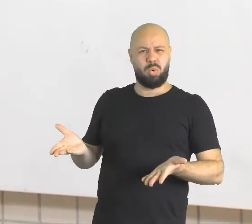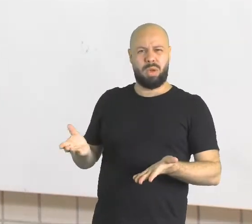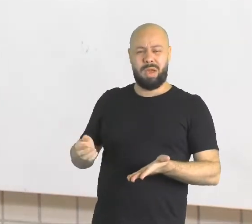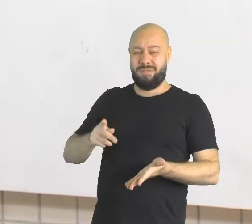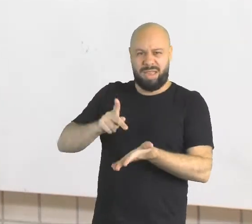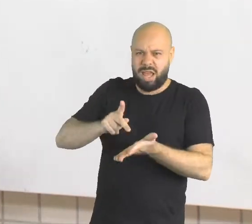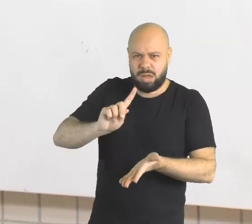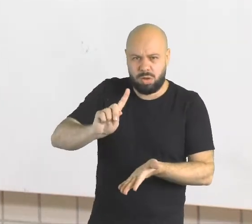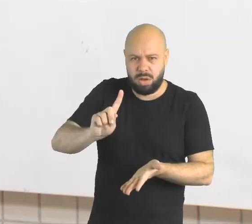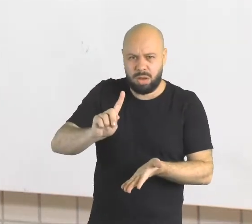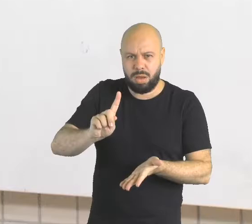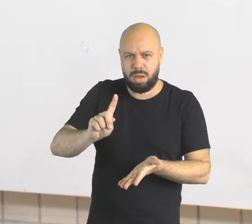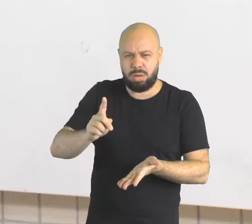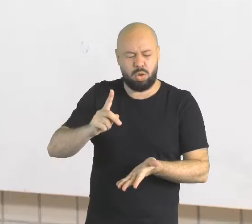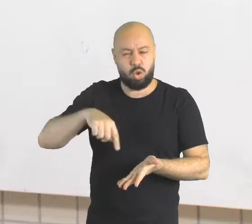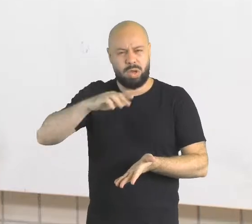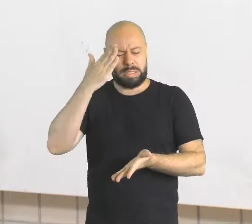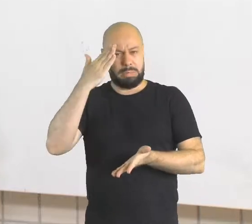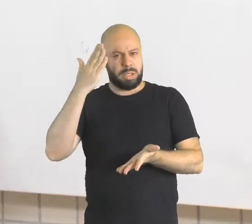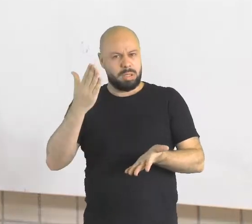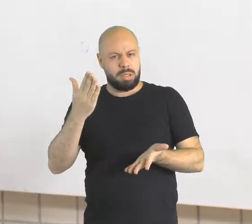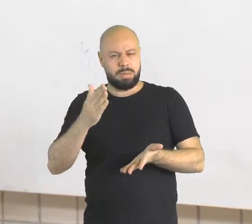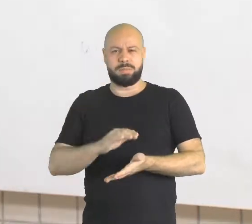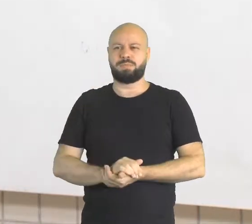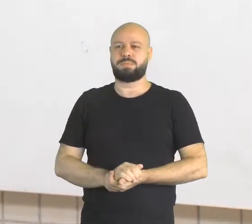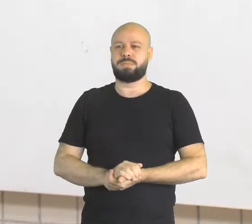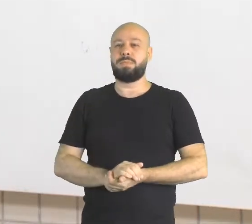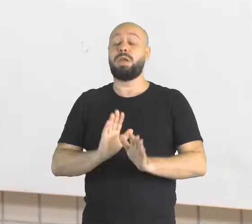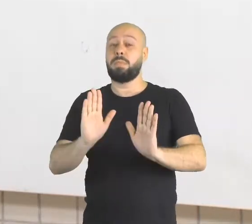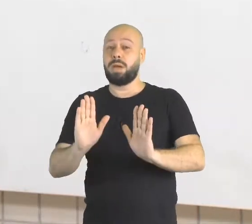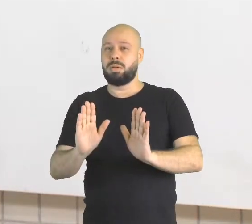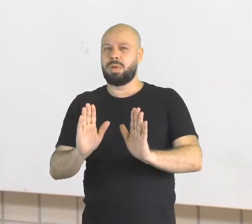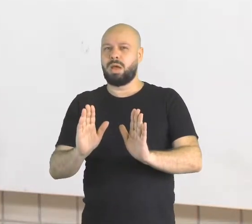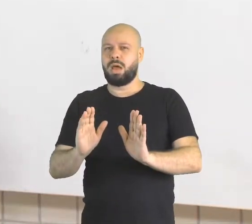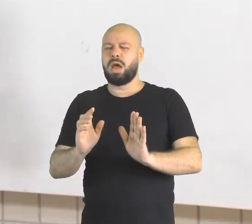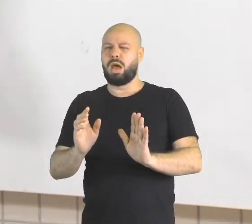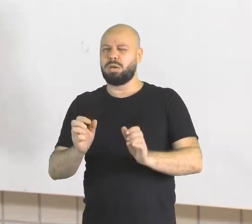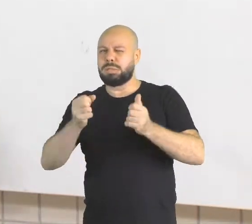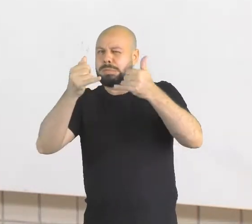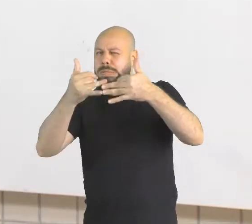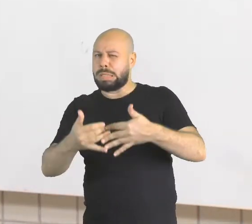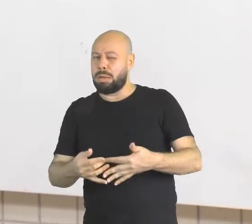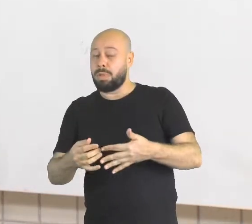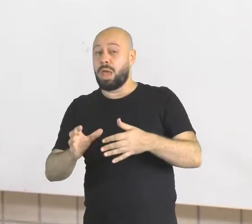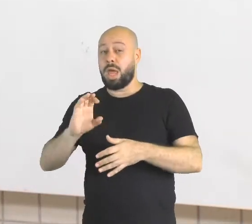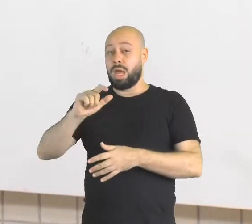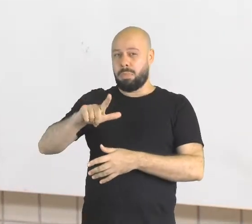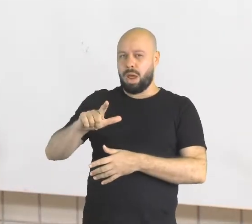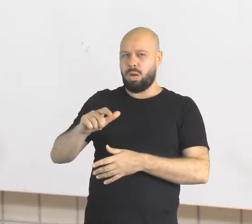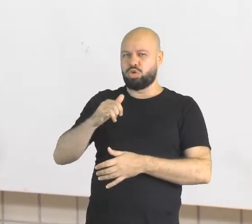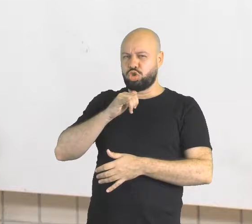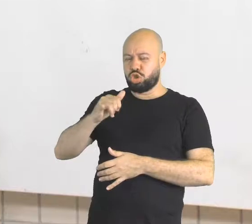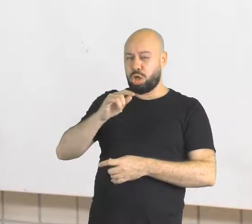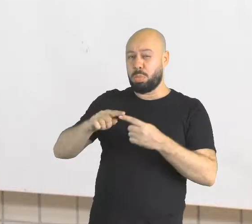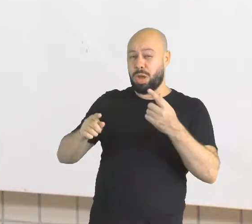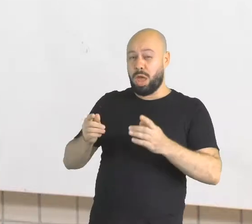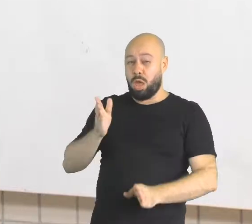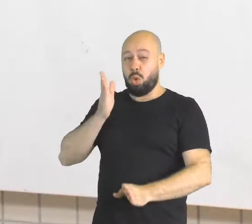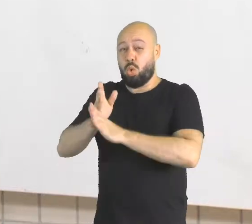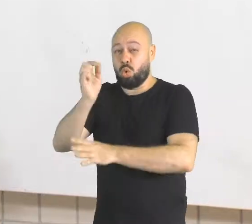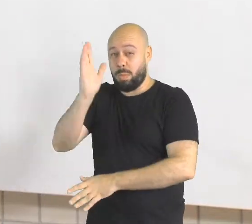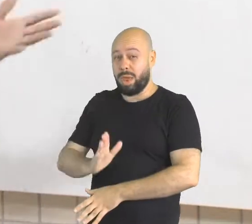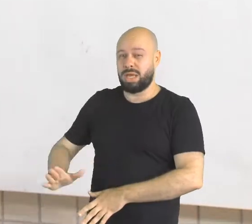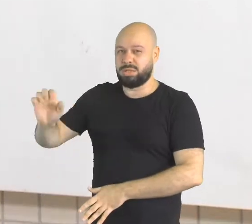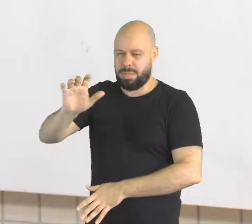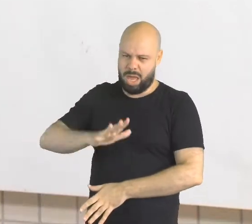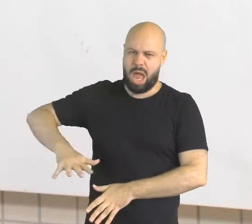verdade, a história que nós sabemos? Bom, gente, a desculpa que Cabral, entre aspas, utilizou para dizer que encontrou o Brasil,